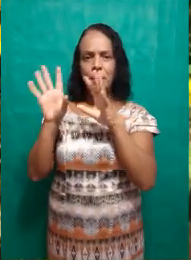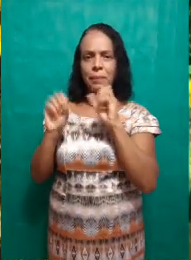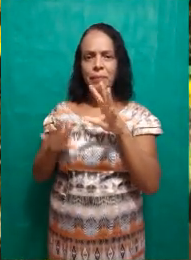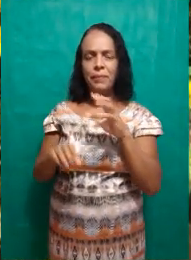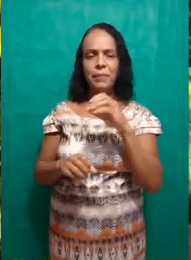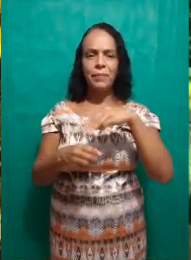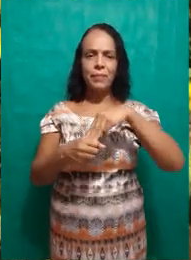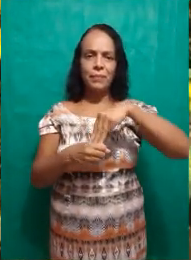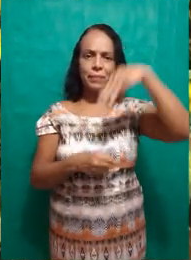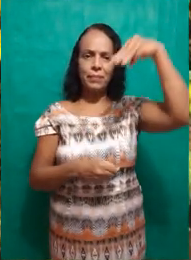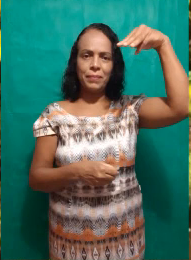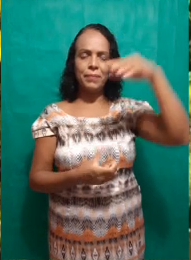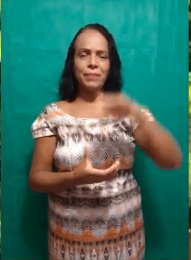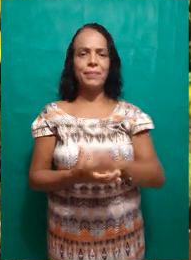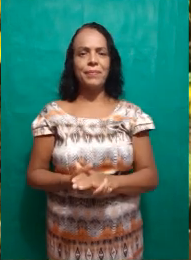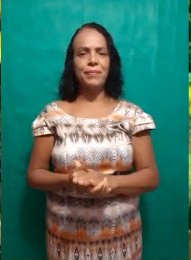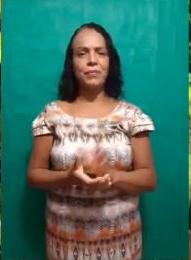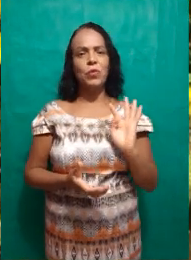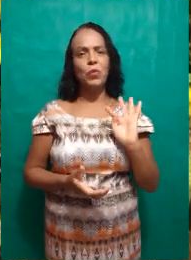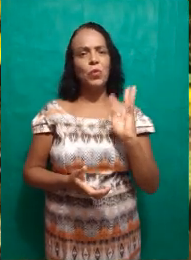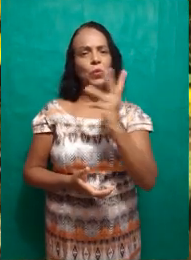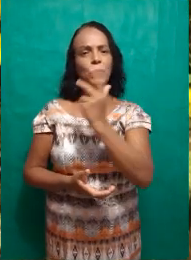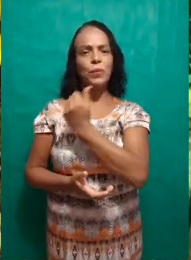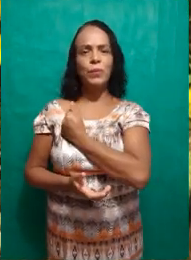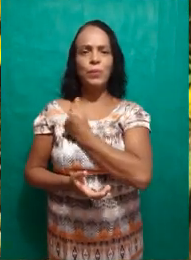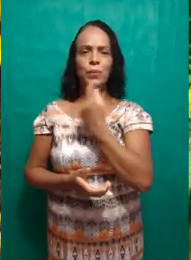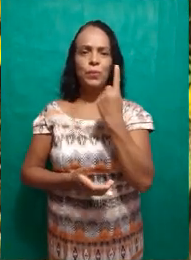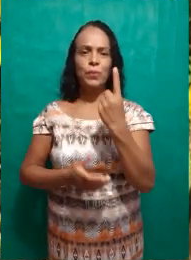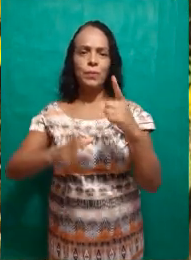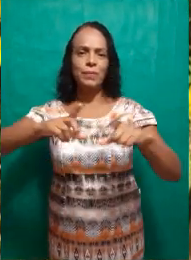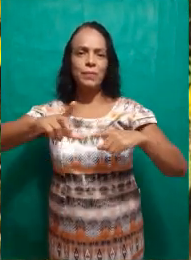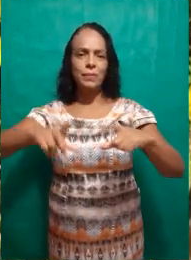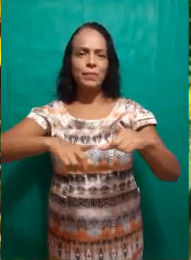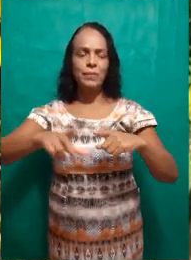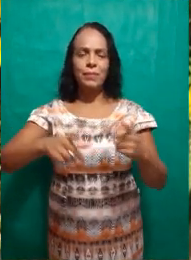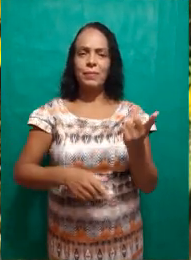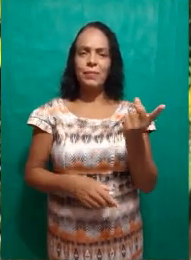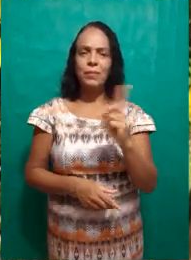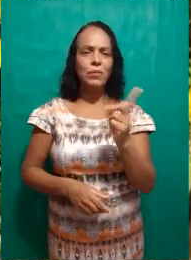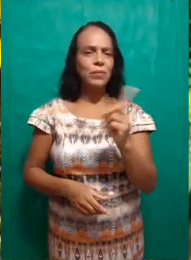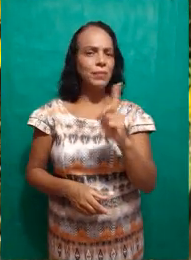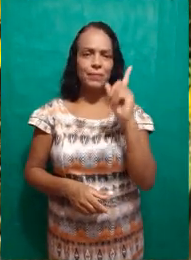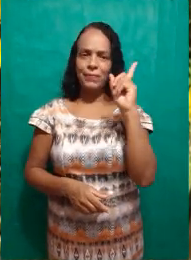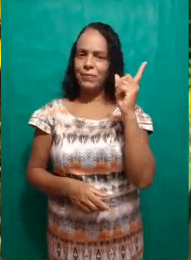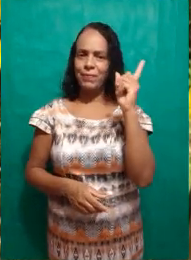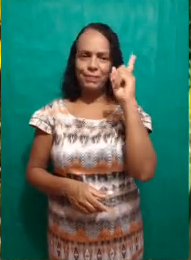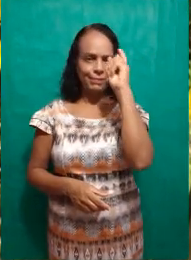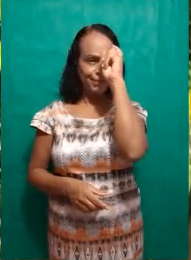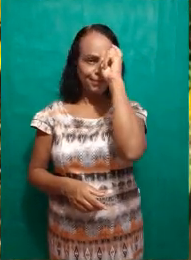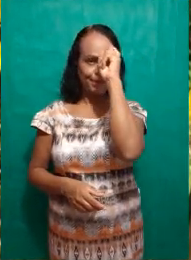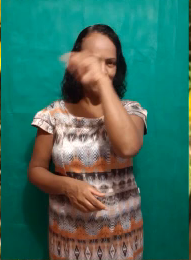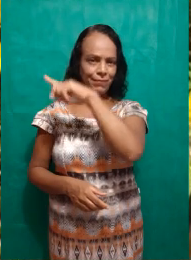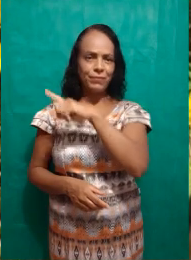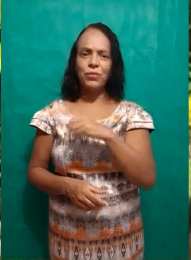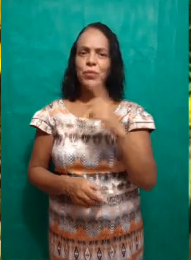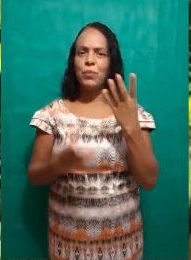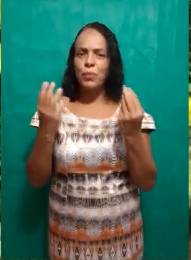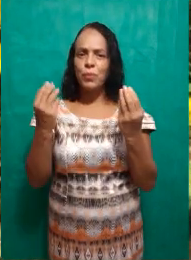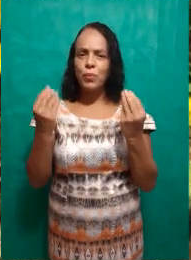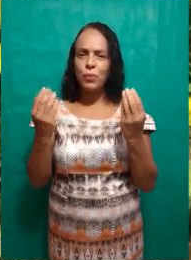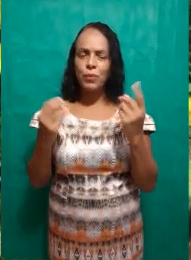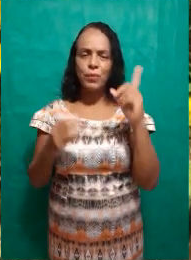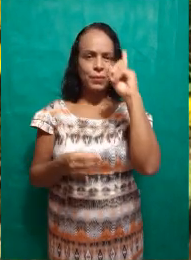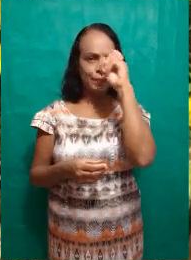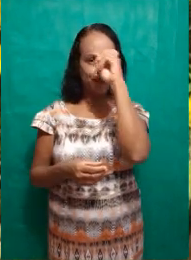Daí, olha, ele foi ter todo um trabalho e não foi fácil, não foi